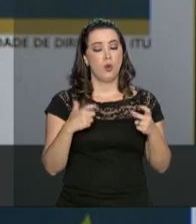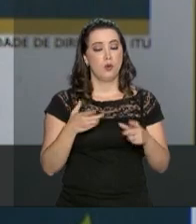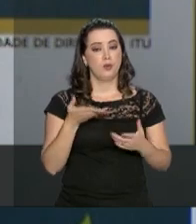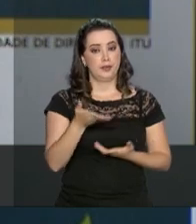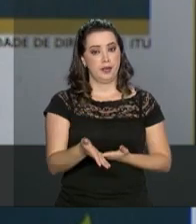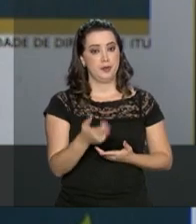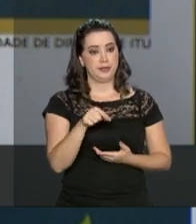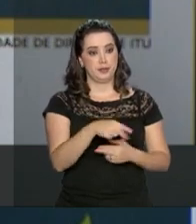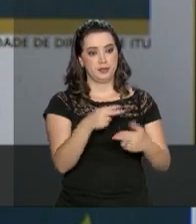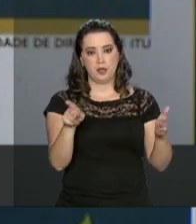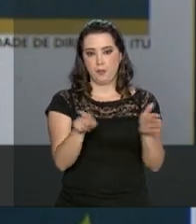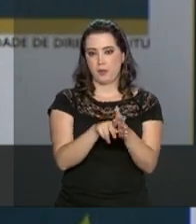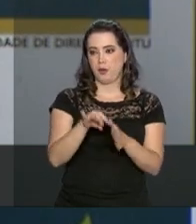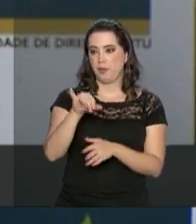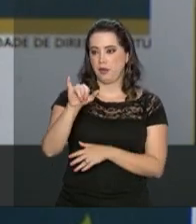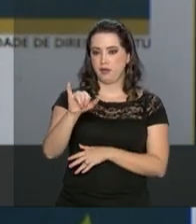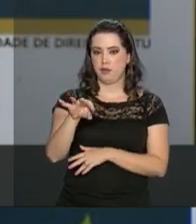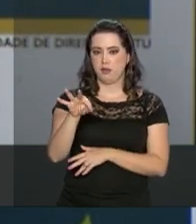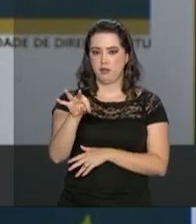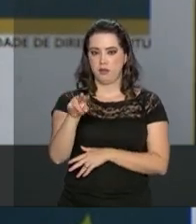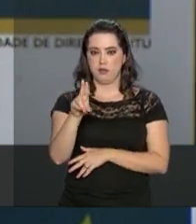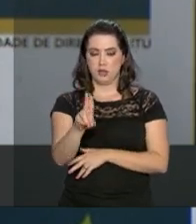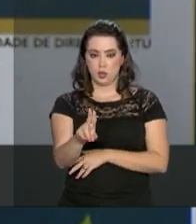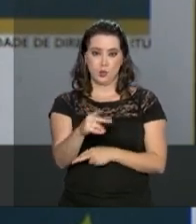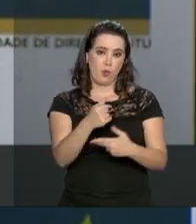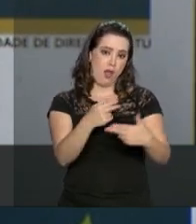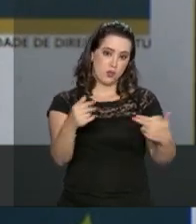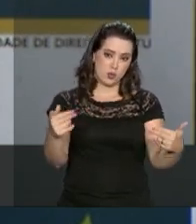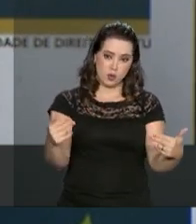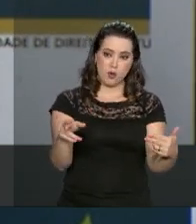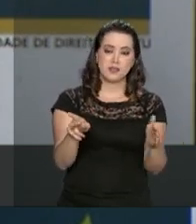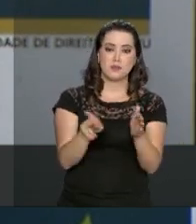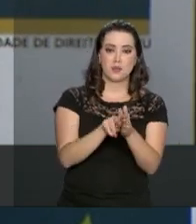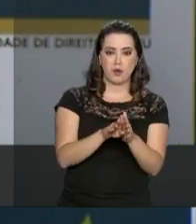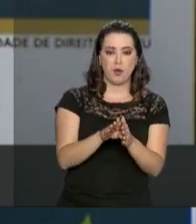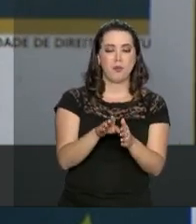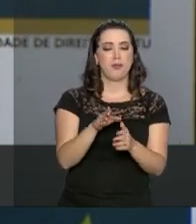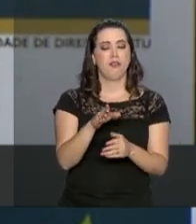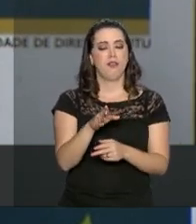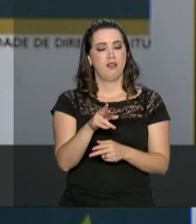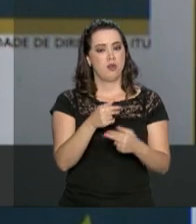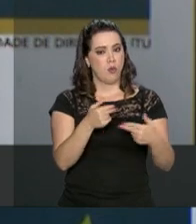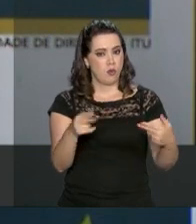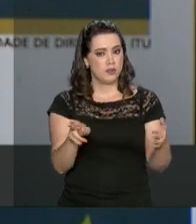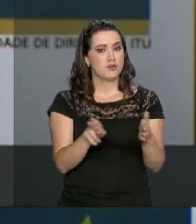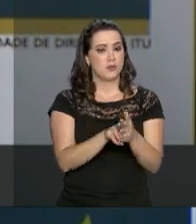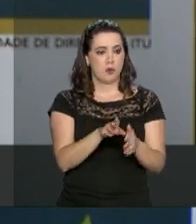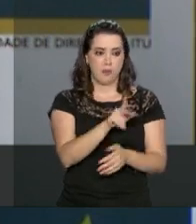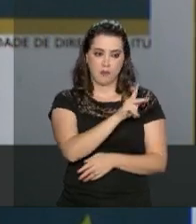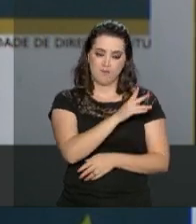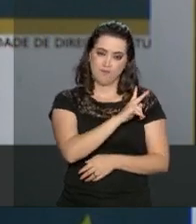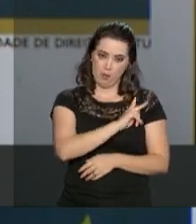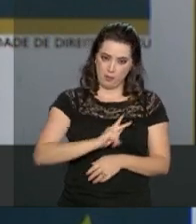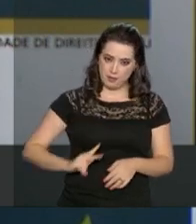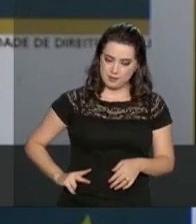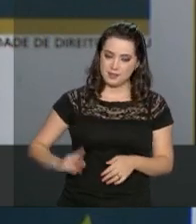aqui na cidade de Itu o acervo da minha presidência.